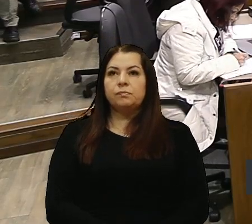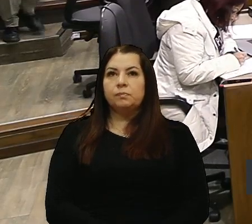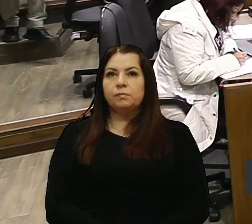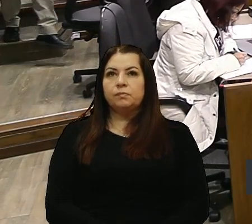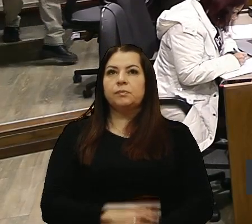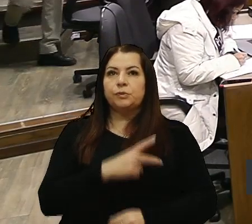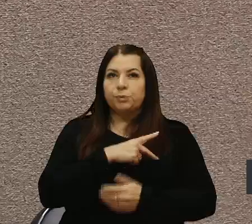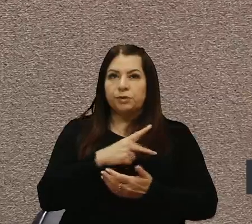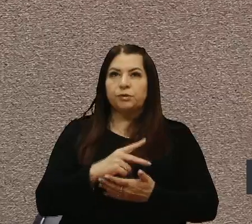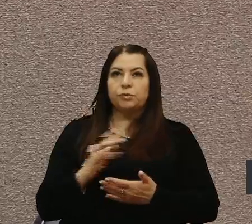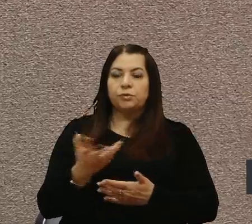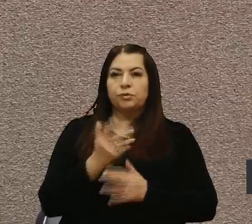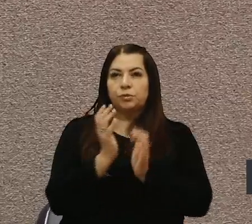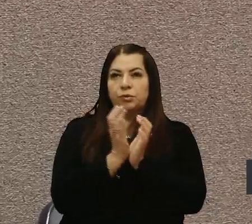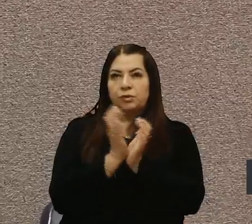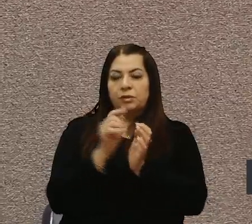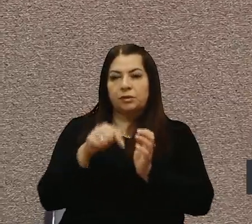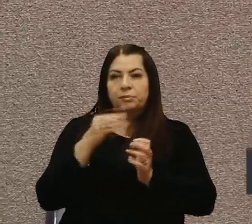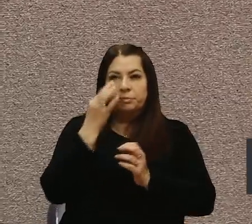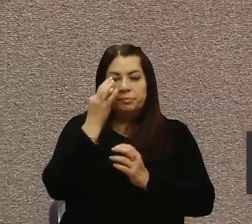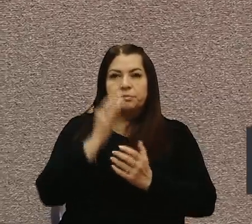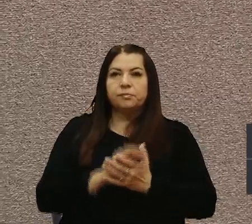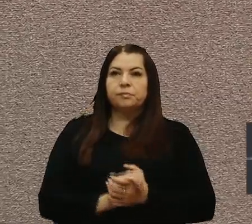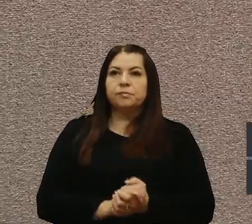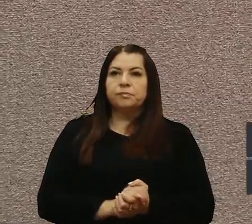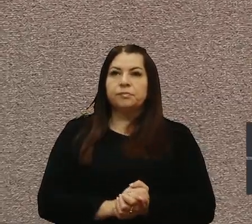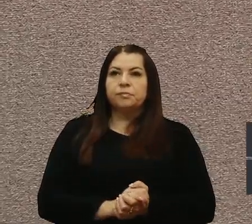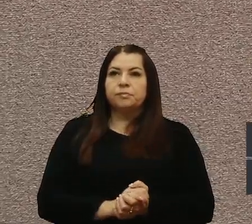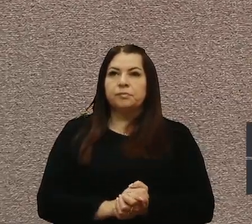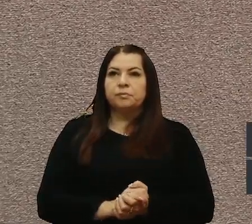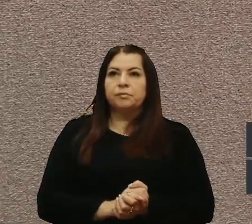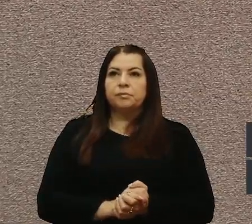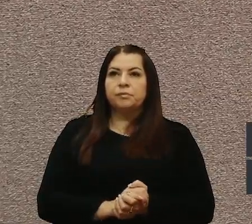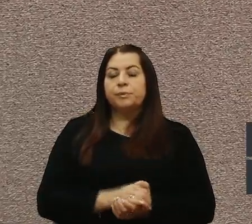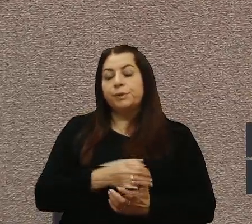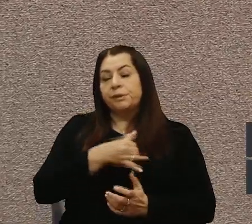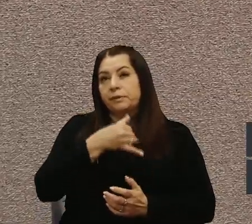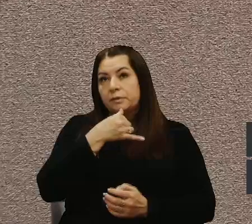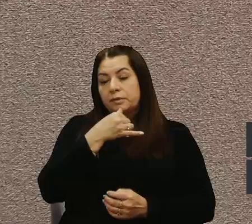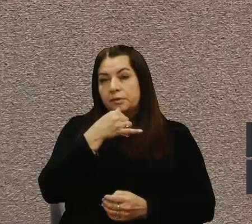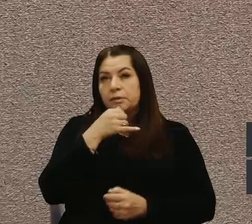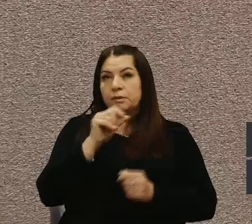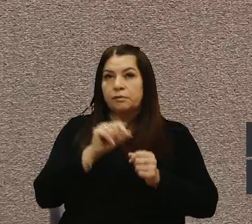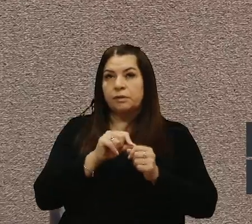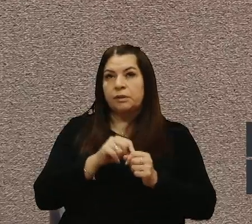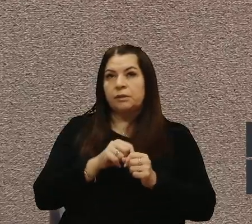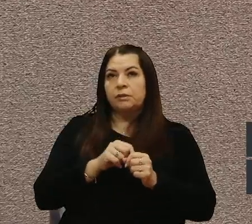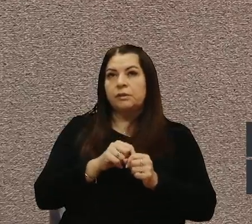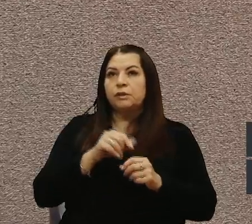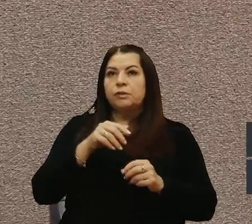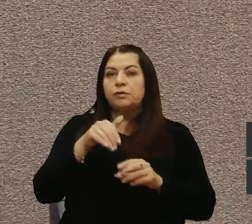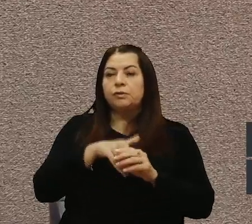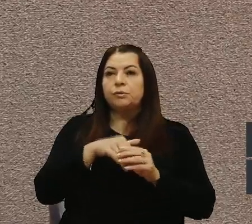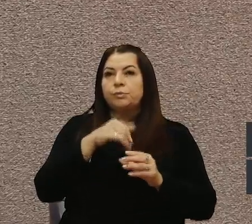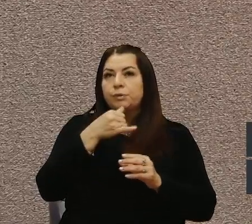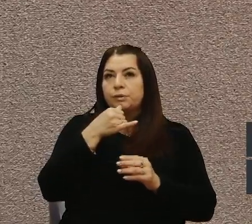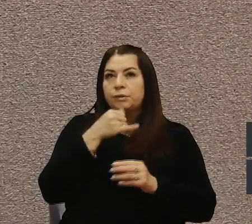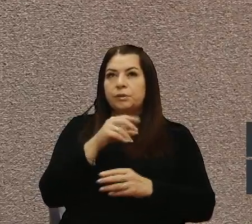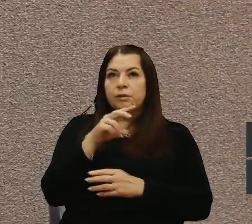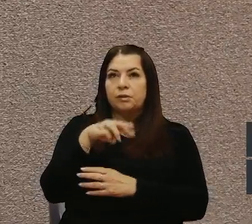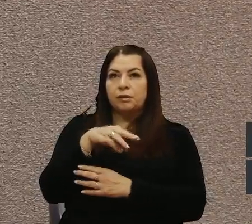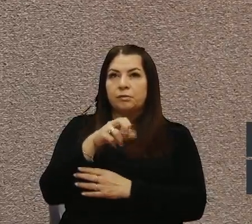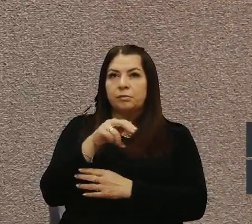Senhor presidente, nobres colegas aqui presentes, é com toda a minha tristeza que eu faço uma nota de pesar para Dona